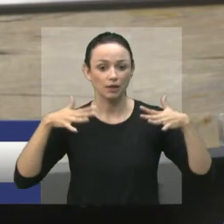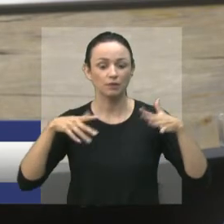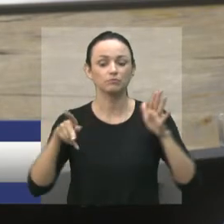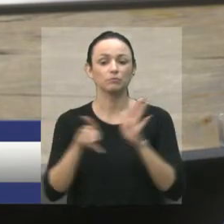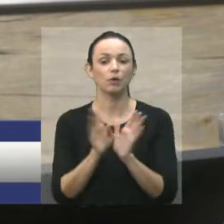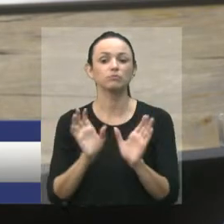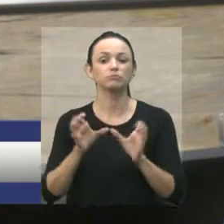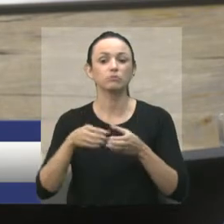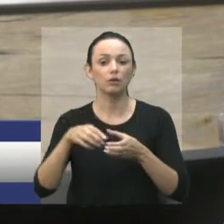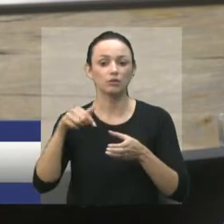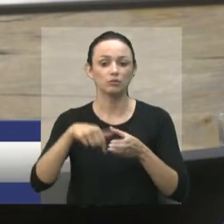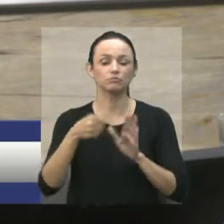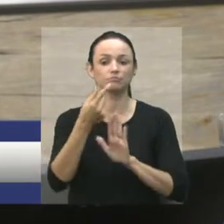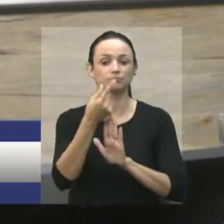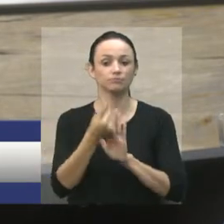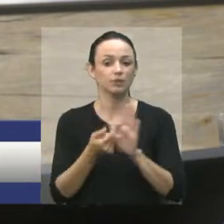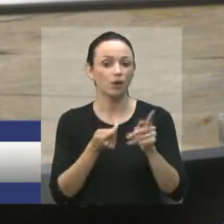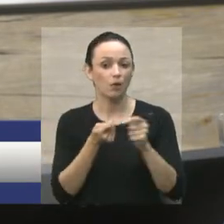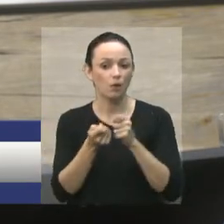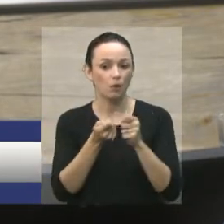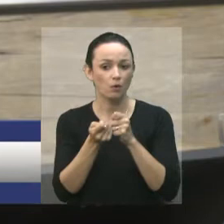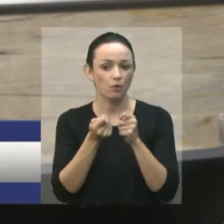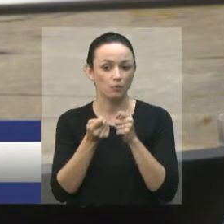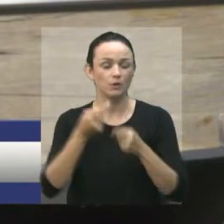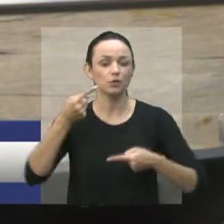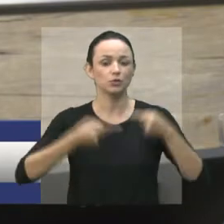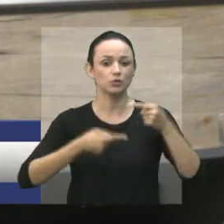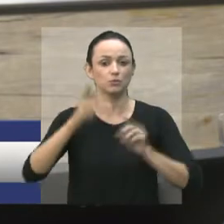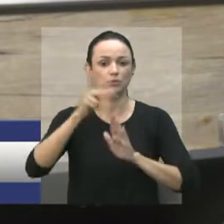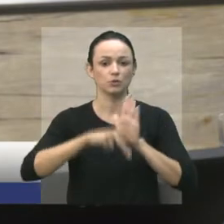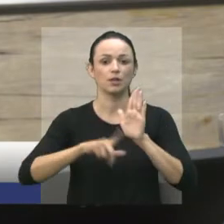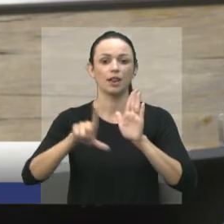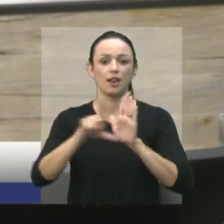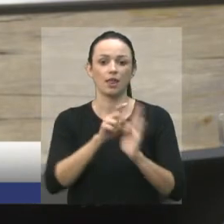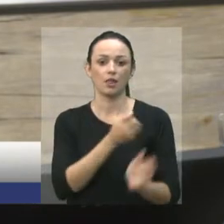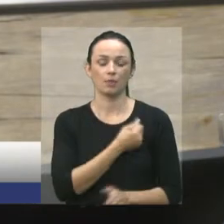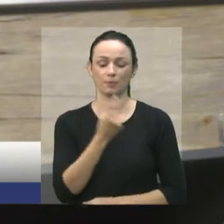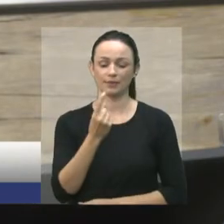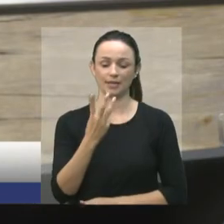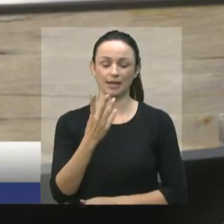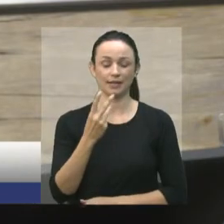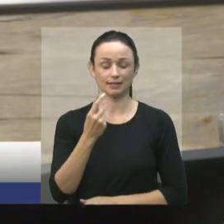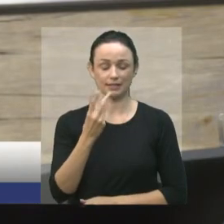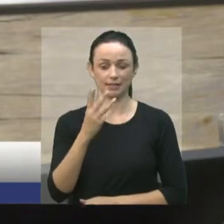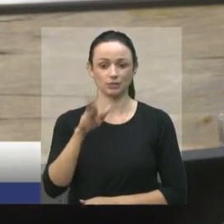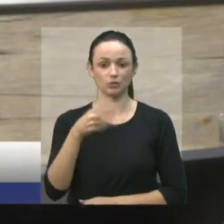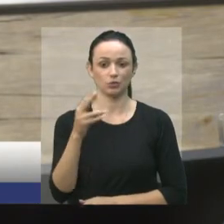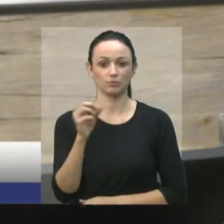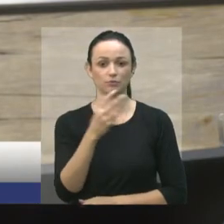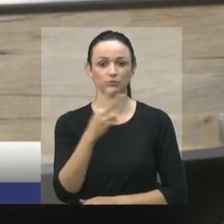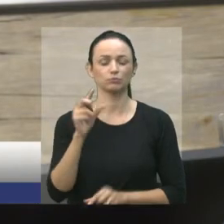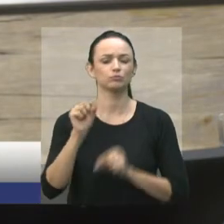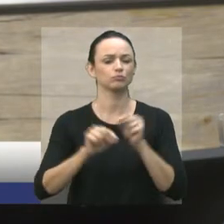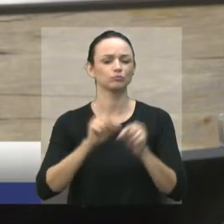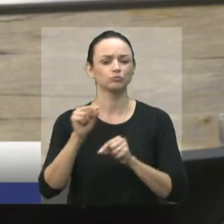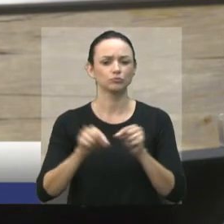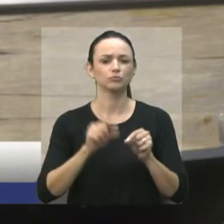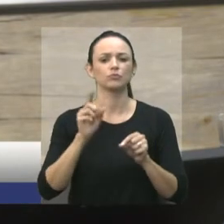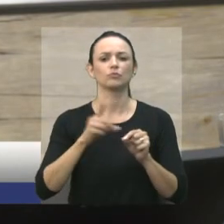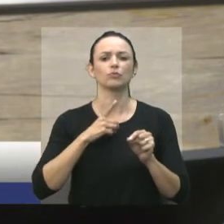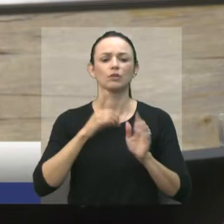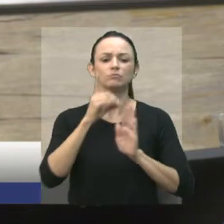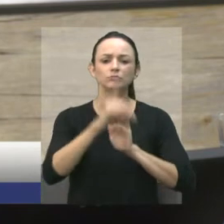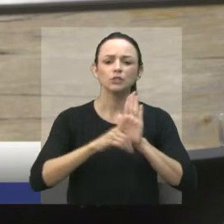Orçamento e Economia para discutir o projeto de lei número 13 de 2022, que dispõe sobre as diretrizes